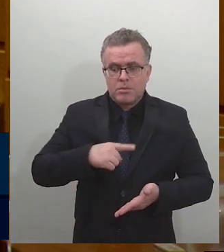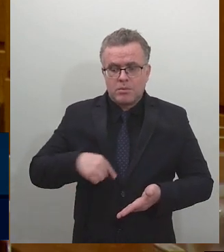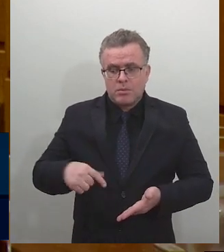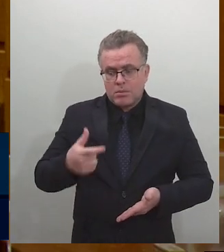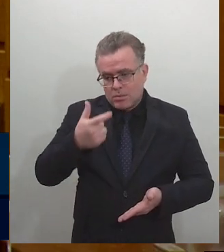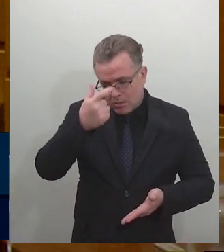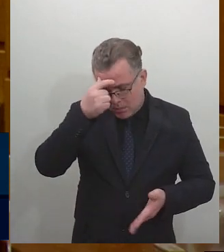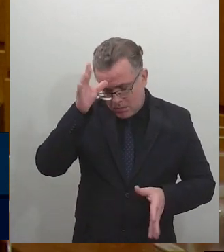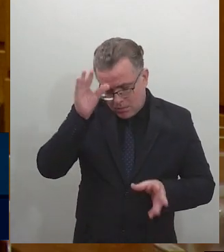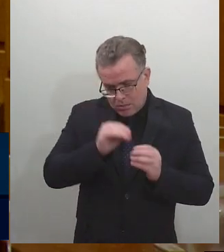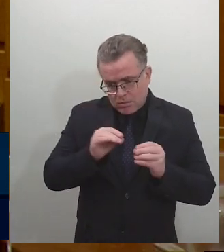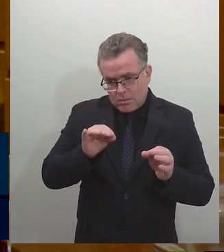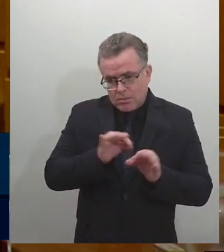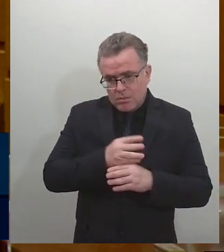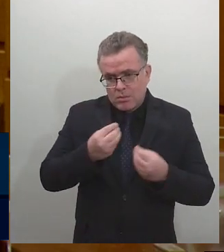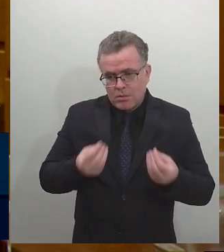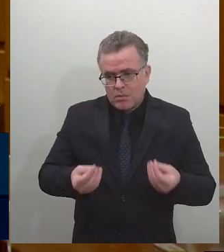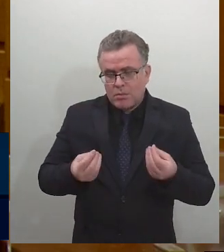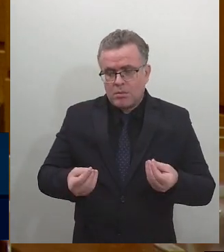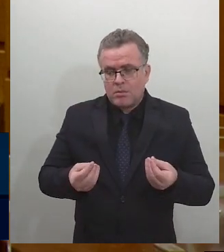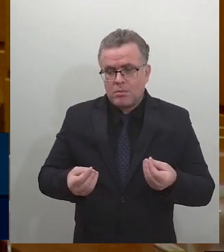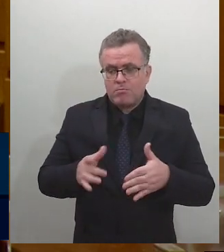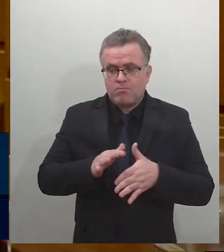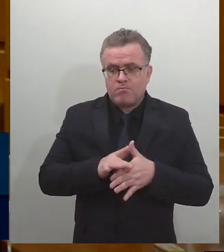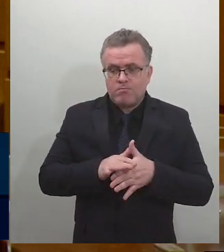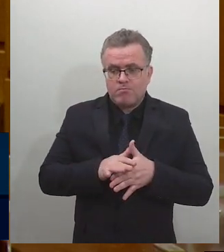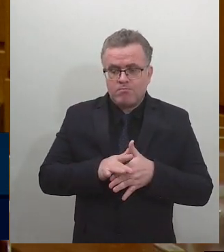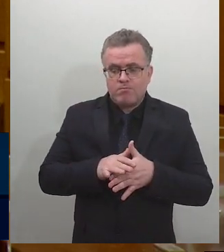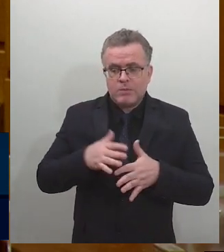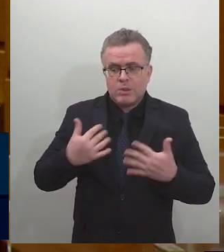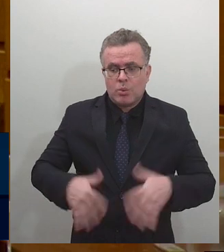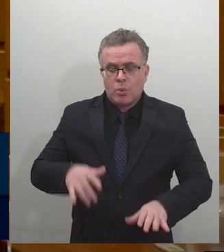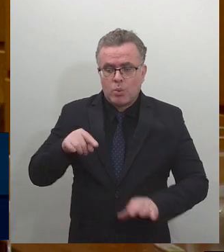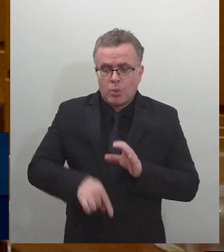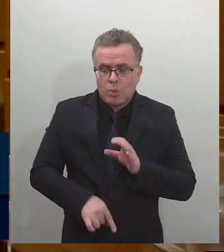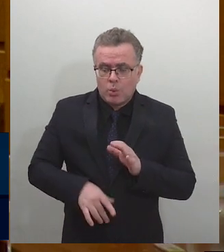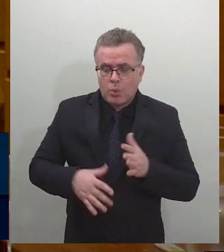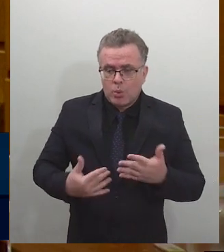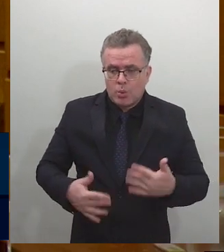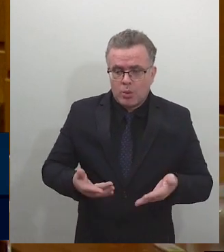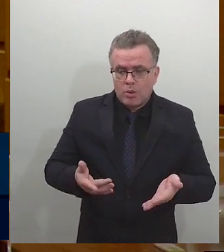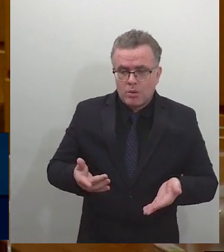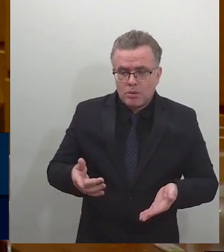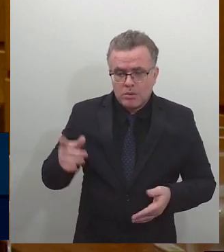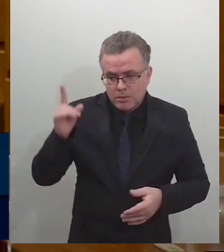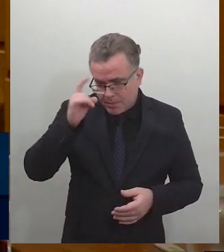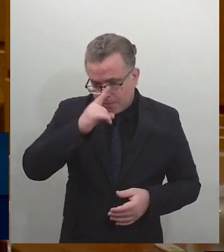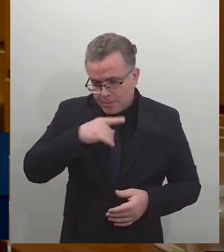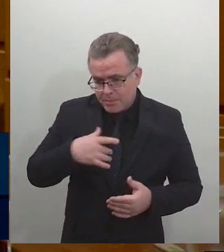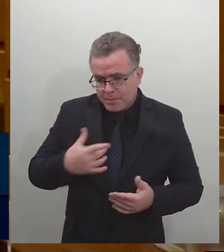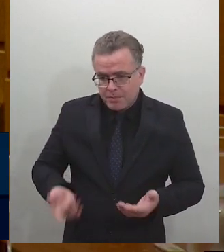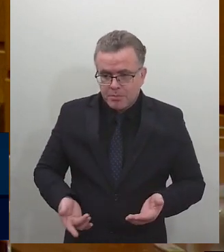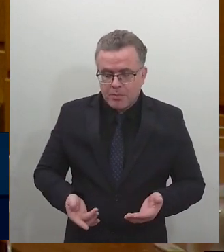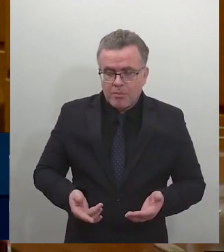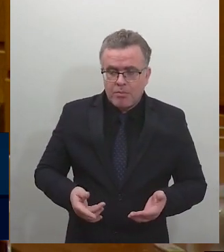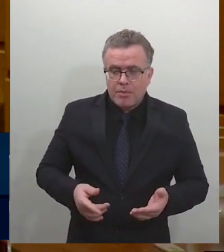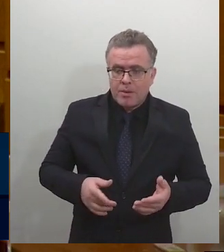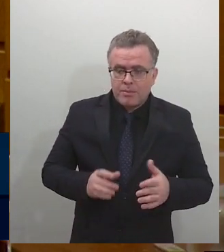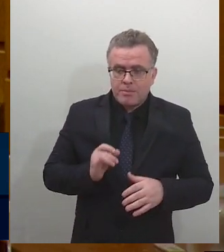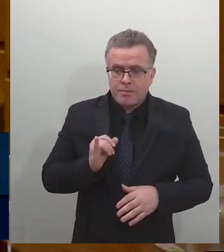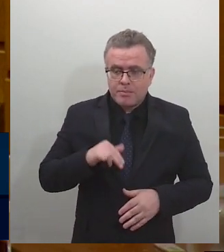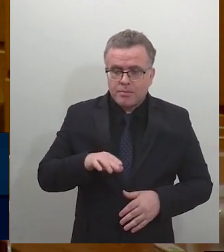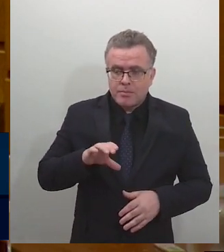terrível doença. Os números divulgados pelo Instituto Nacional do Câncer, o INCA, são alarmantes. Para os anos